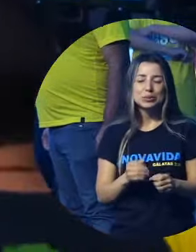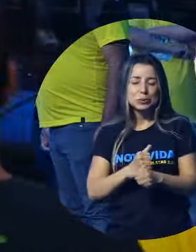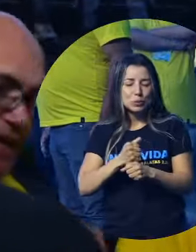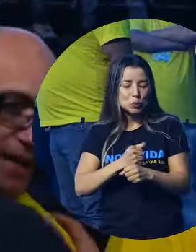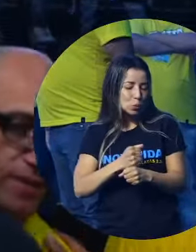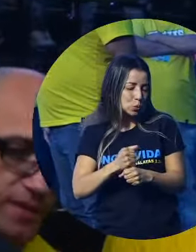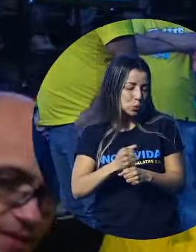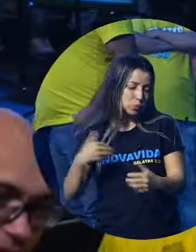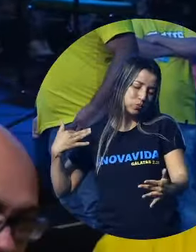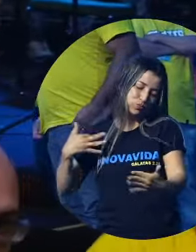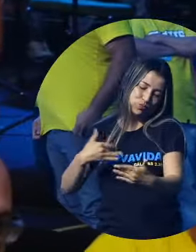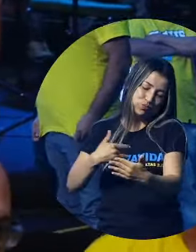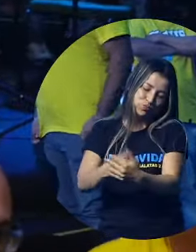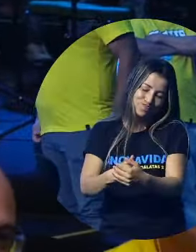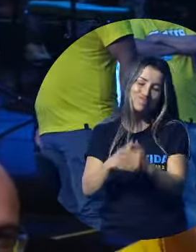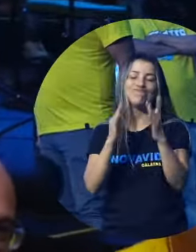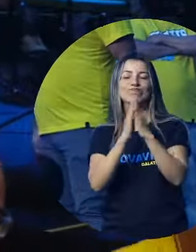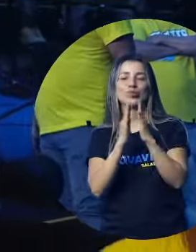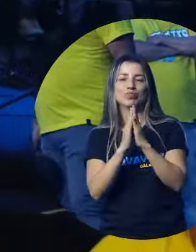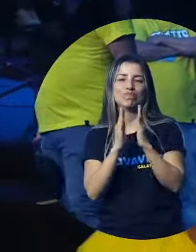orando.